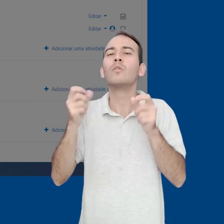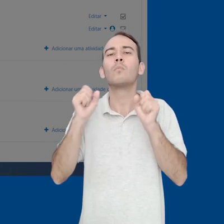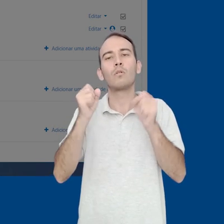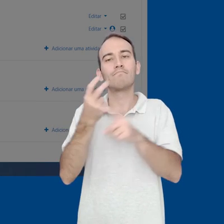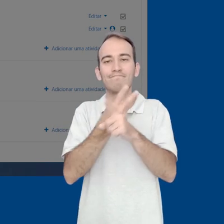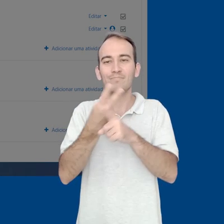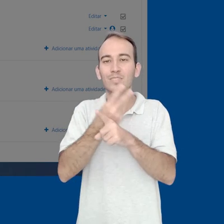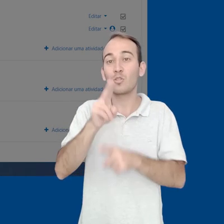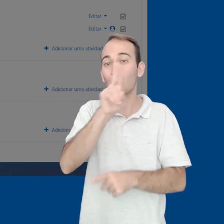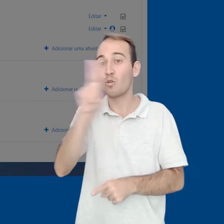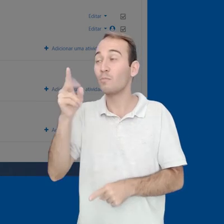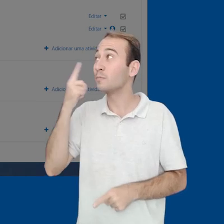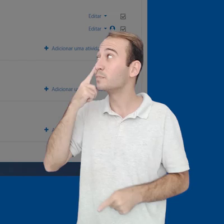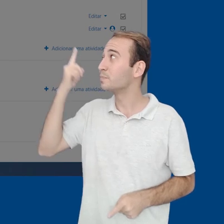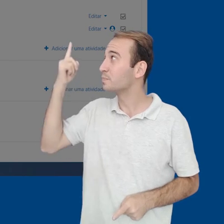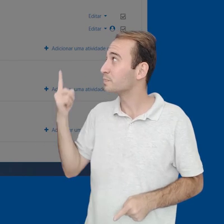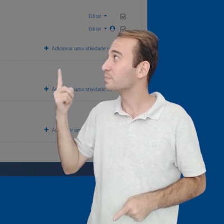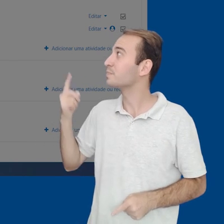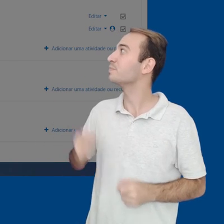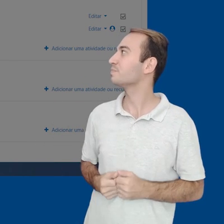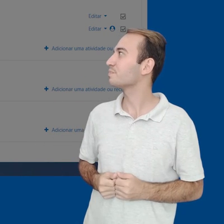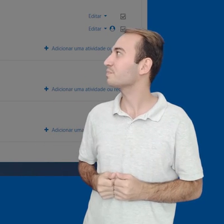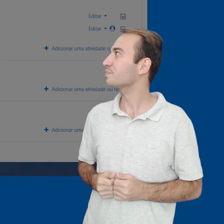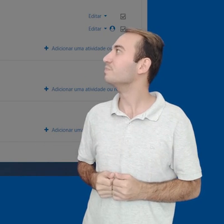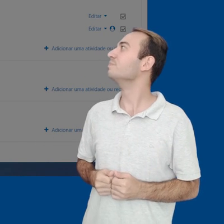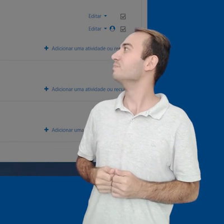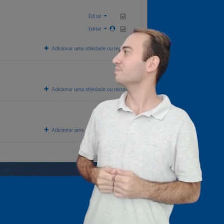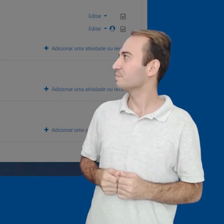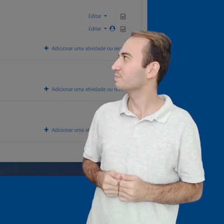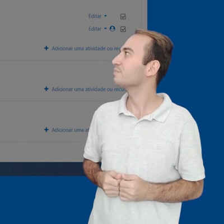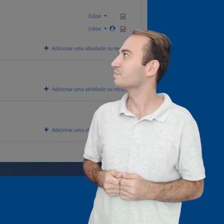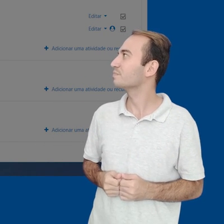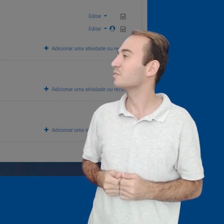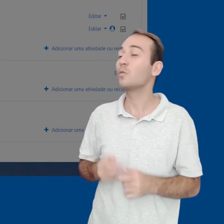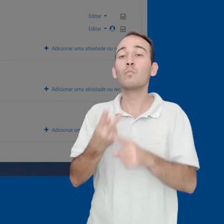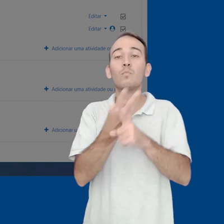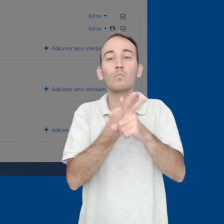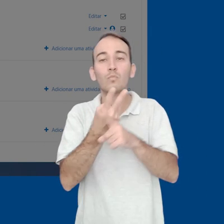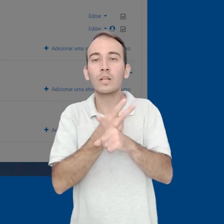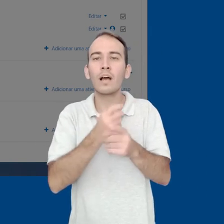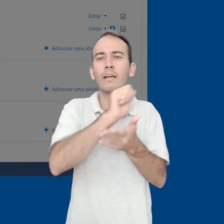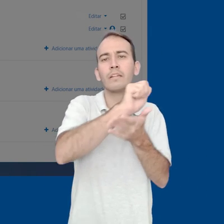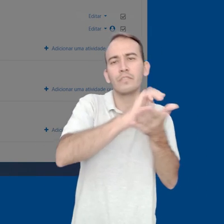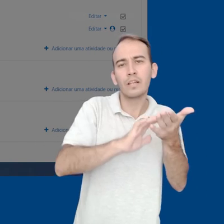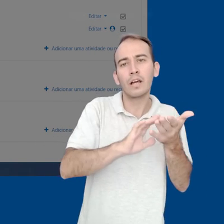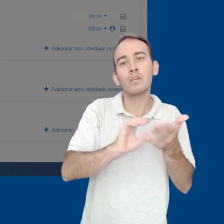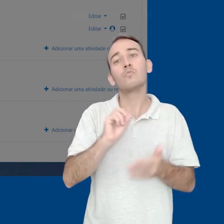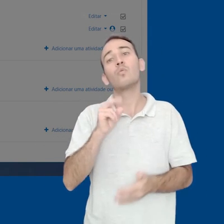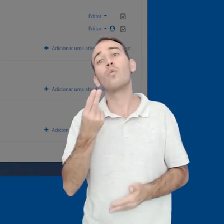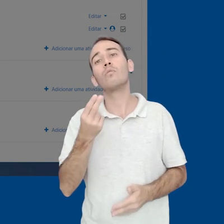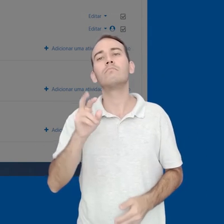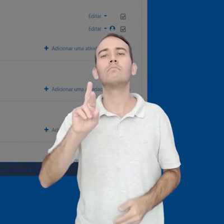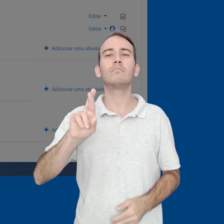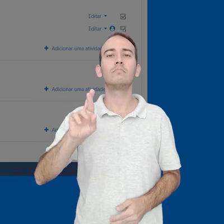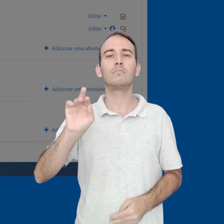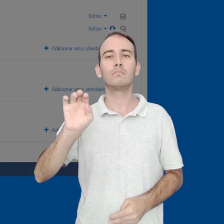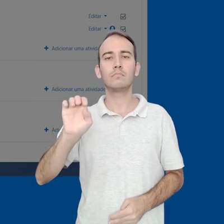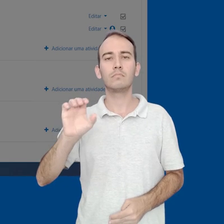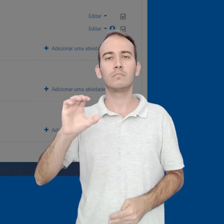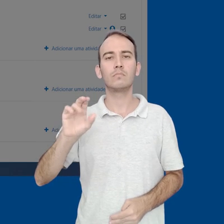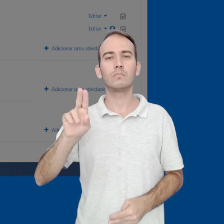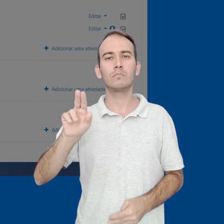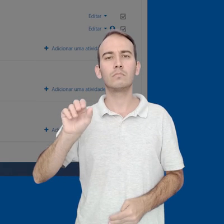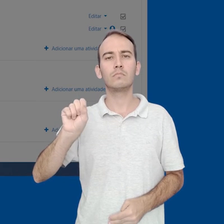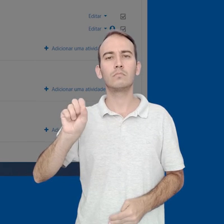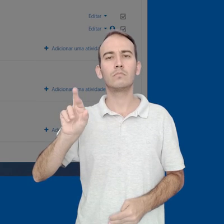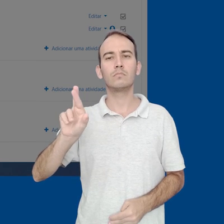isolar atividades ou recursos. No caso, vou deixar todos aqui.